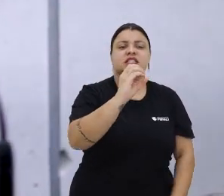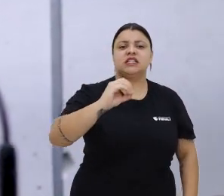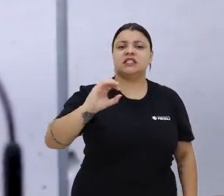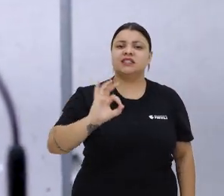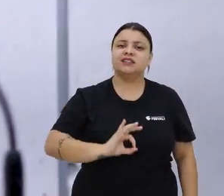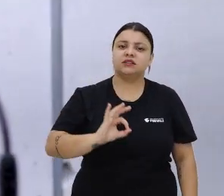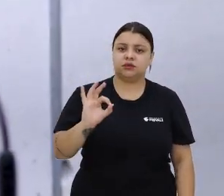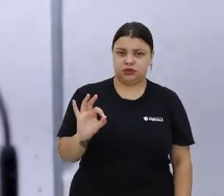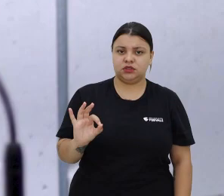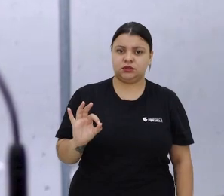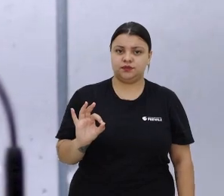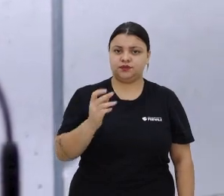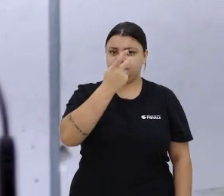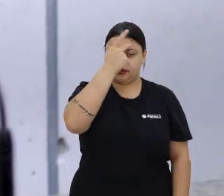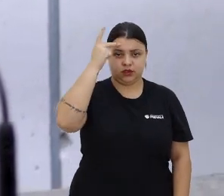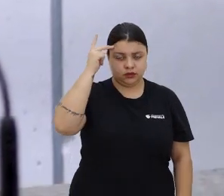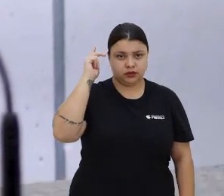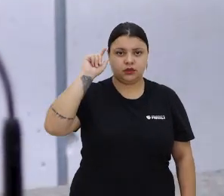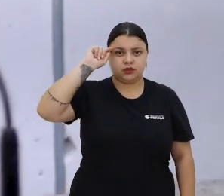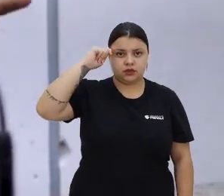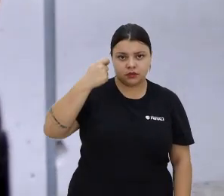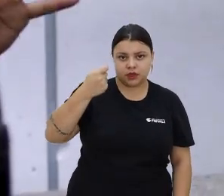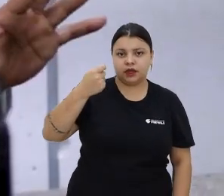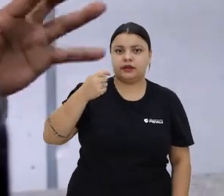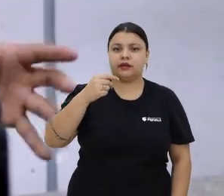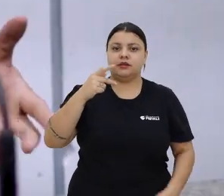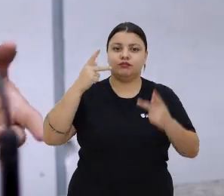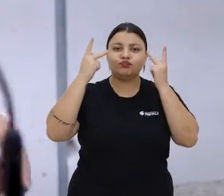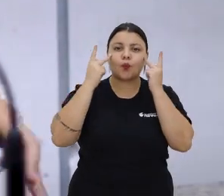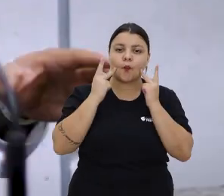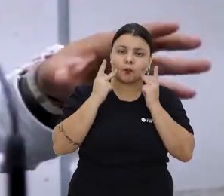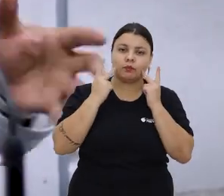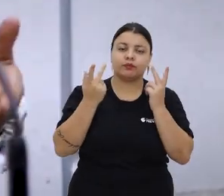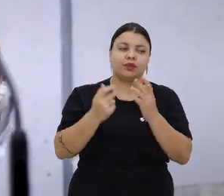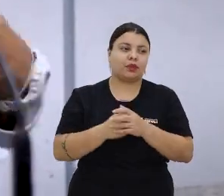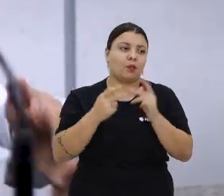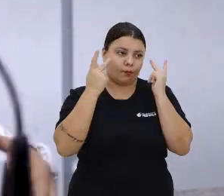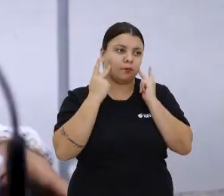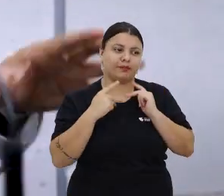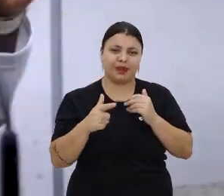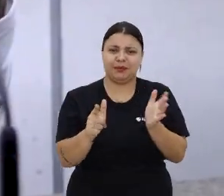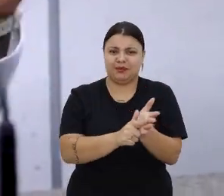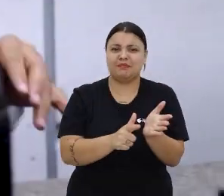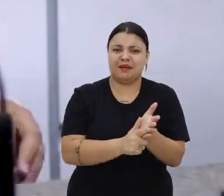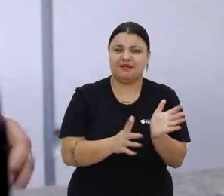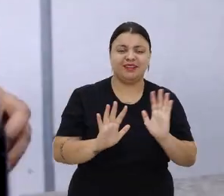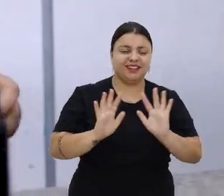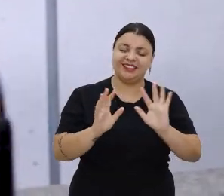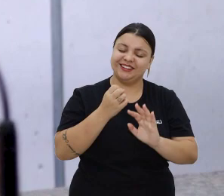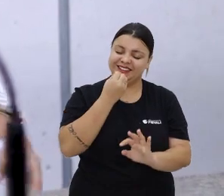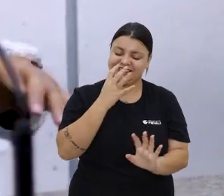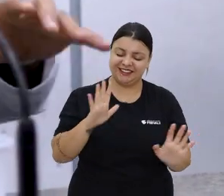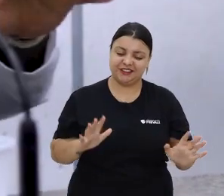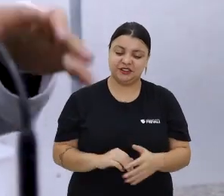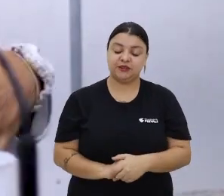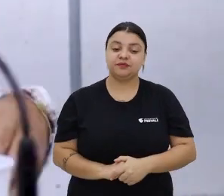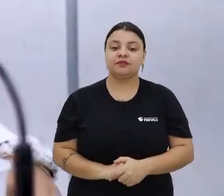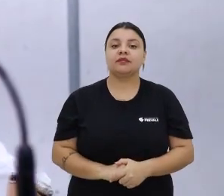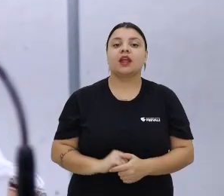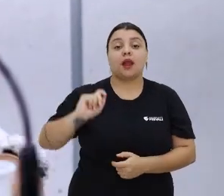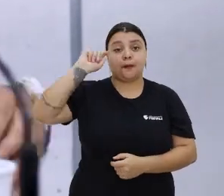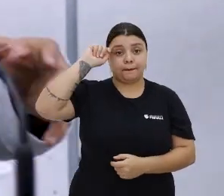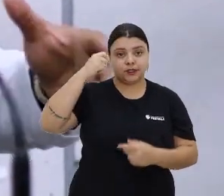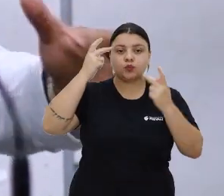60% de pessoas pretas, pardas, eu não sei o que é pardo para mim é papel, mas tudo bem. Né? Pessoas